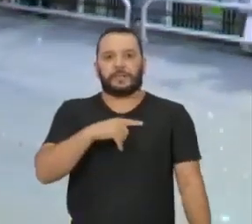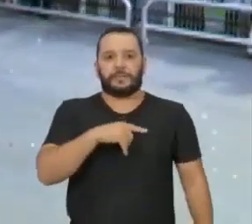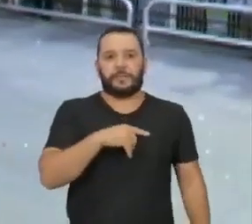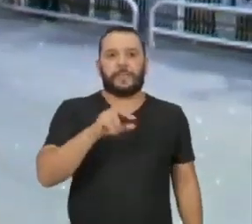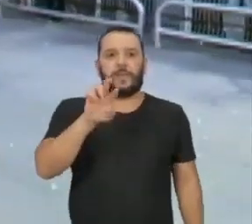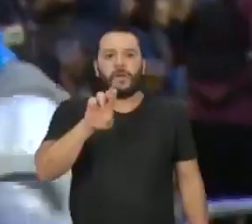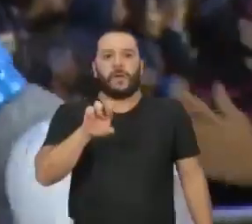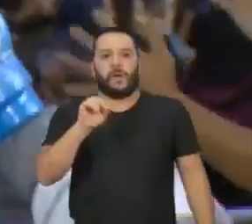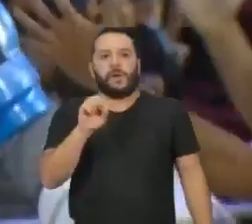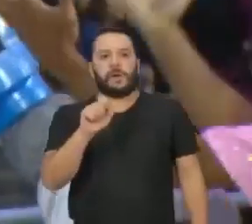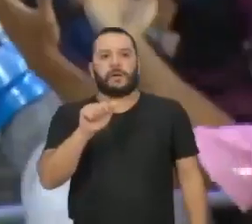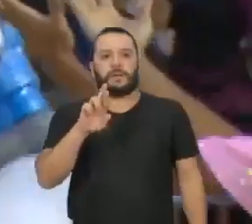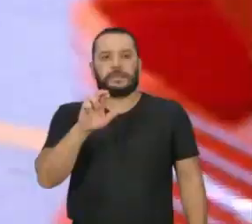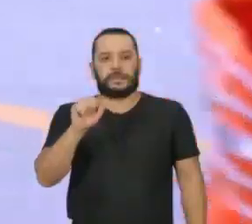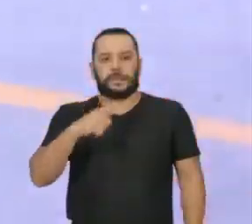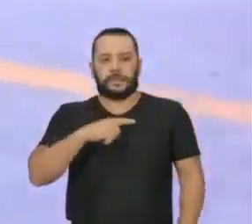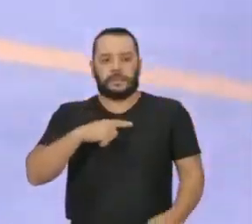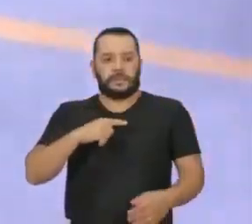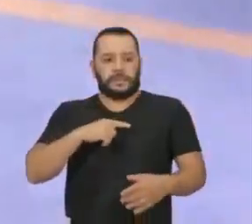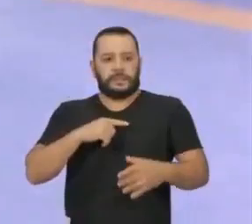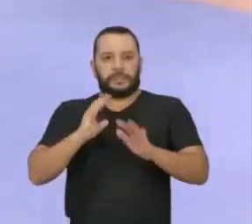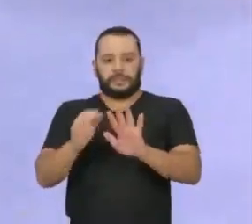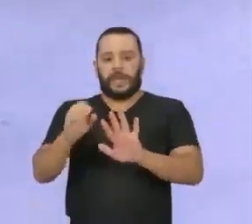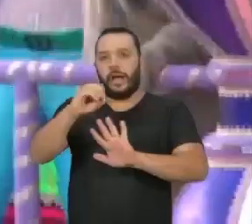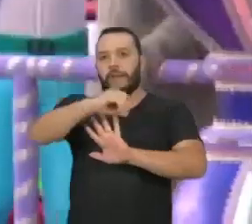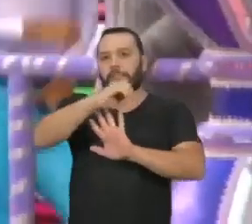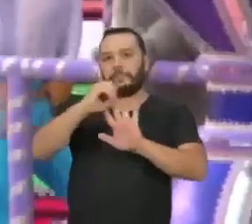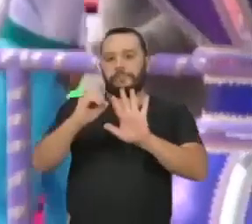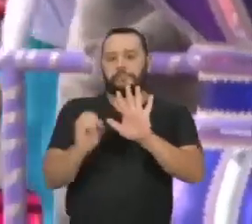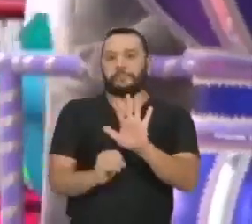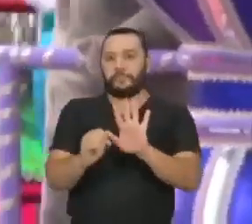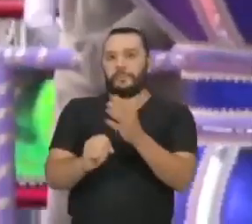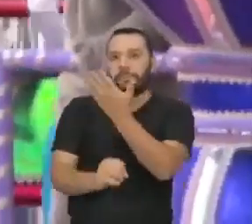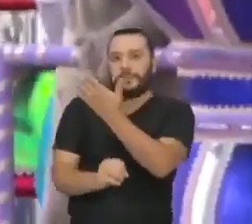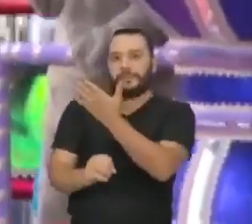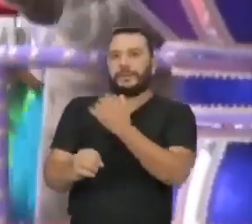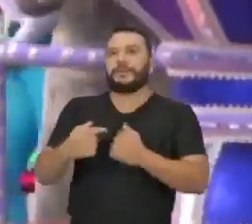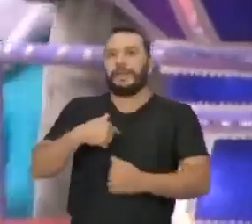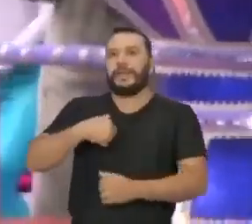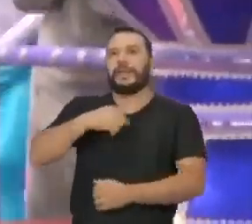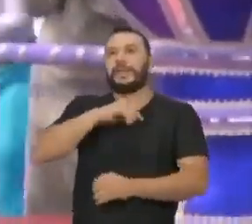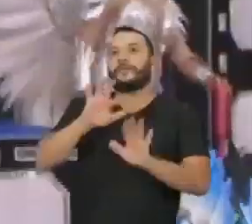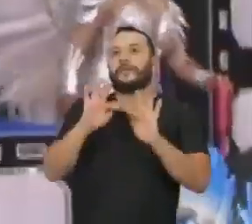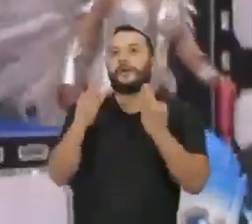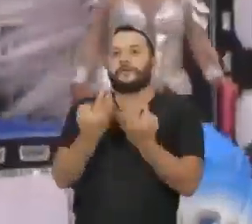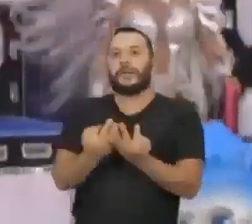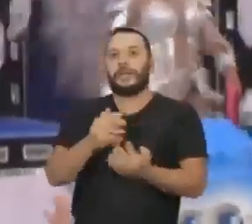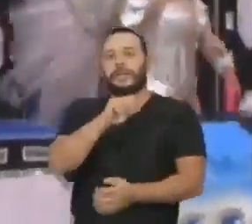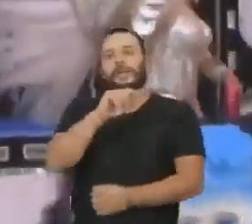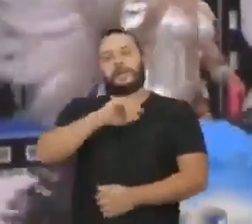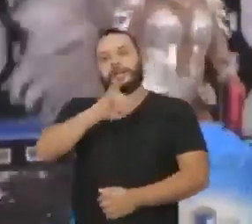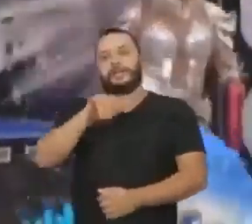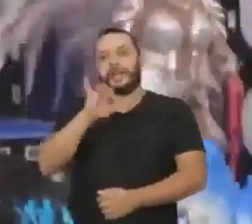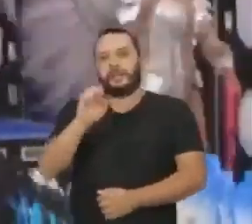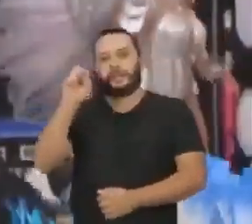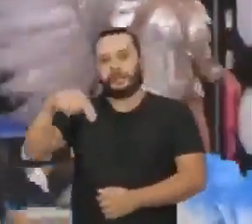tempos modernos, com robôs, monociclo no pé e a família Jetsons caindo no samba.